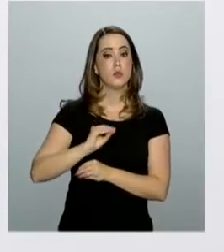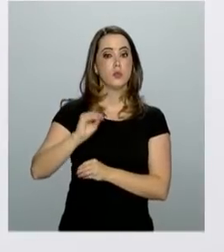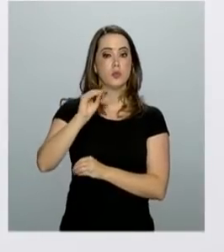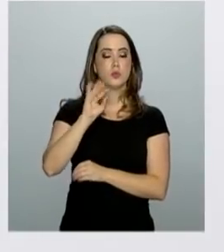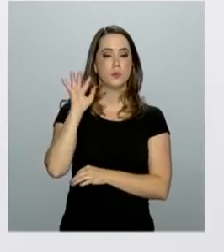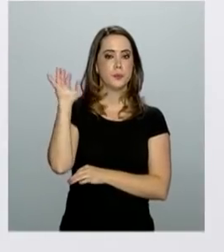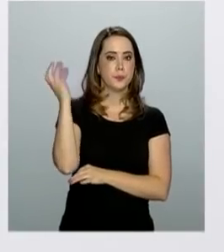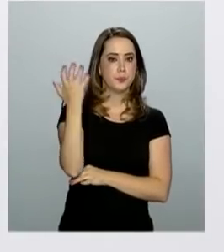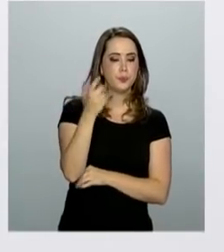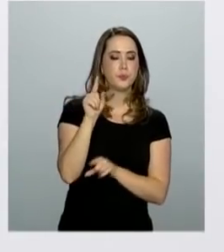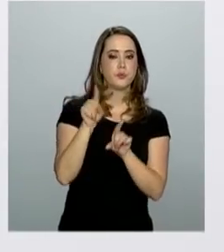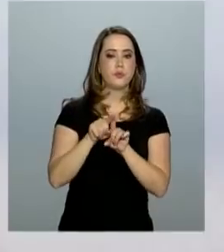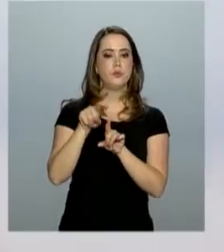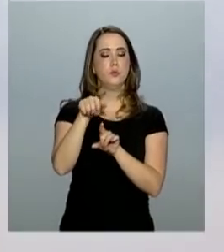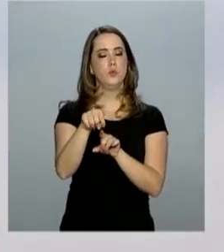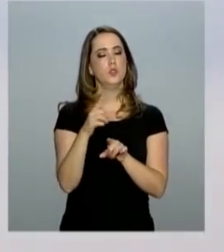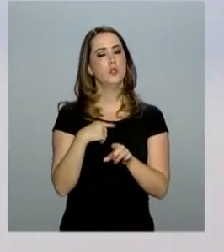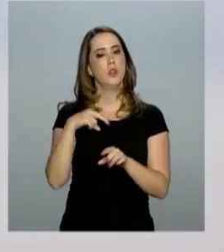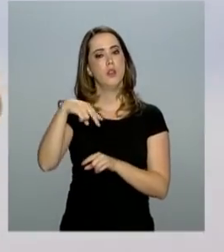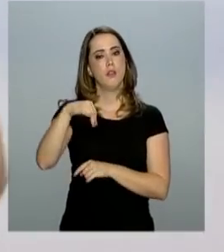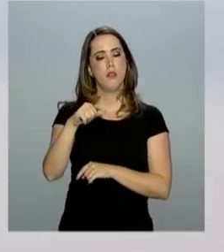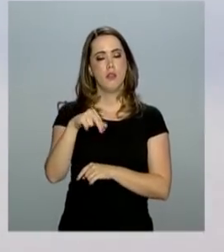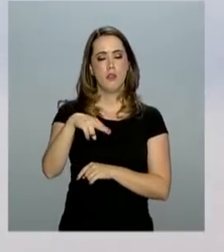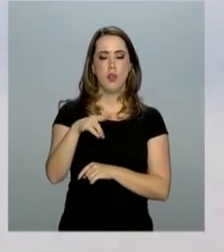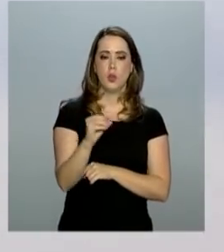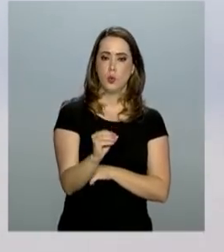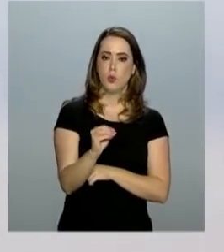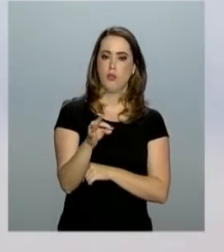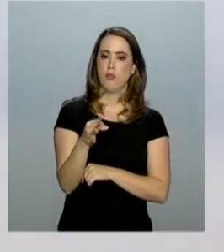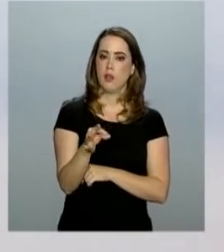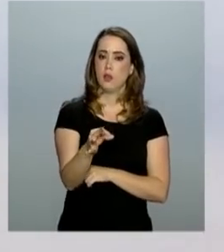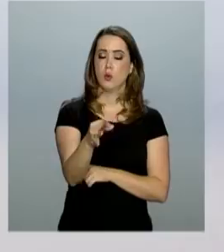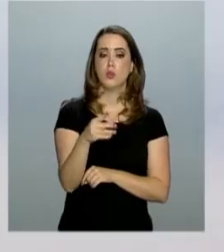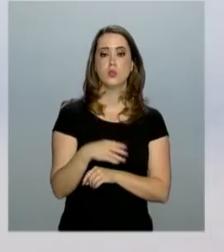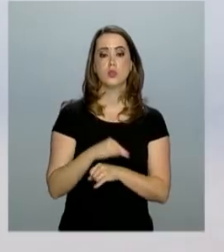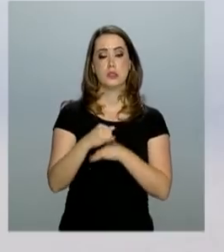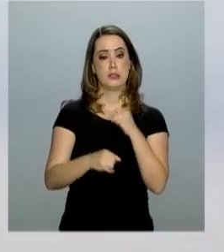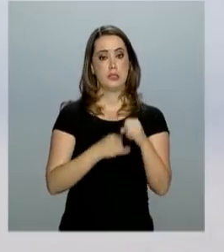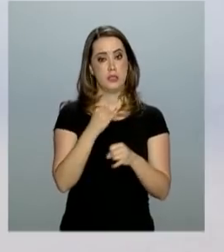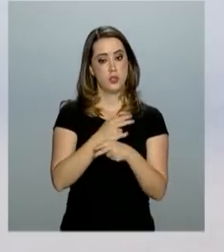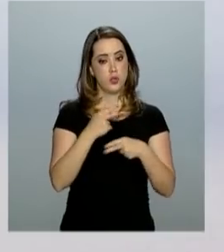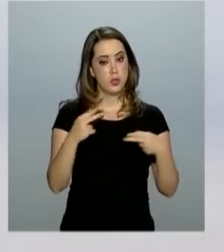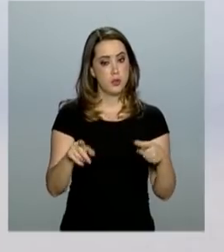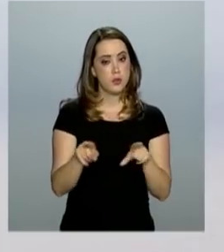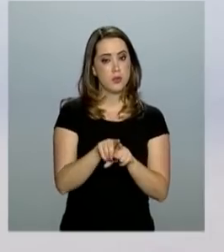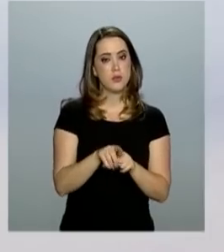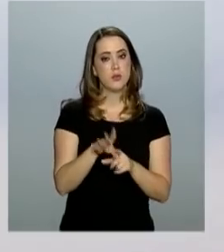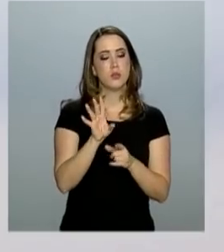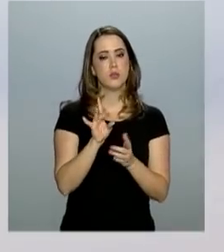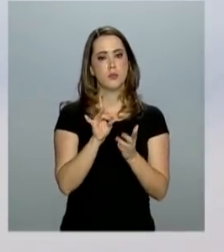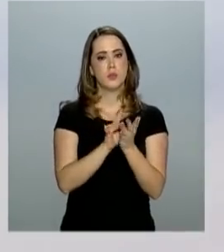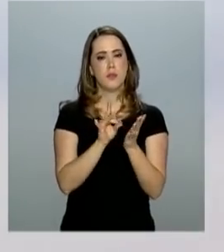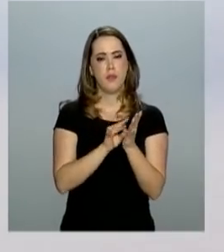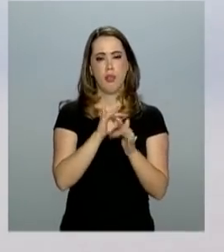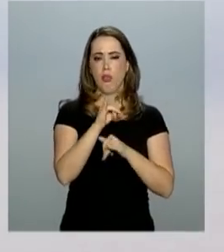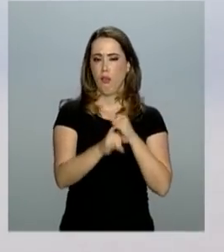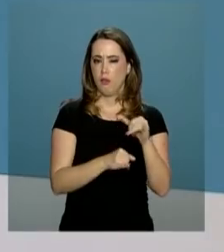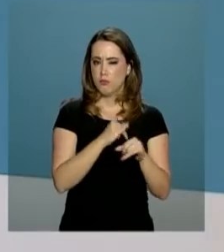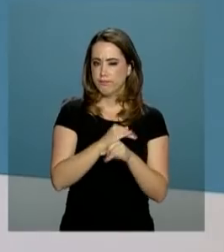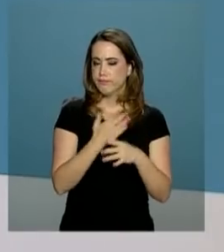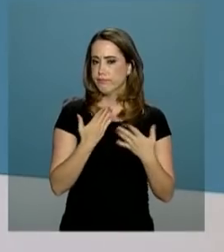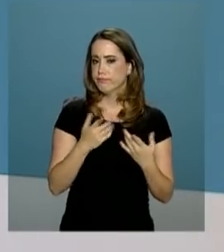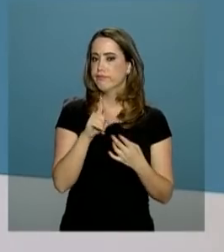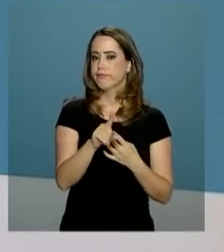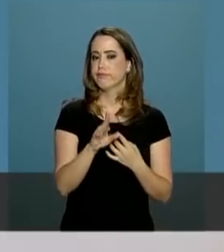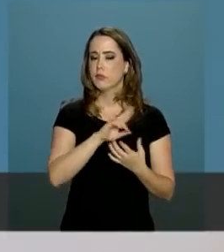sustentáveis, nanotecnologia, internet das coisas e realidade virtual. As inscrições vão até 28 de fevereiro.